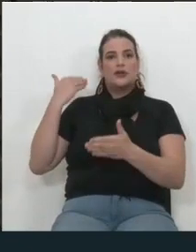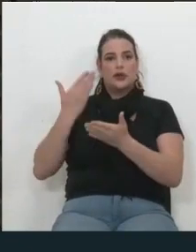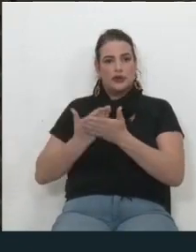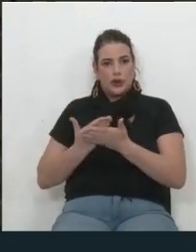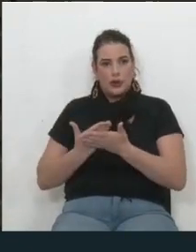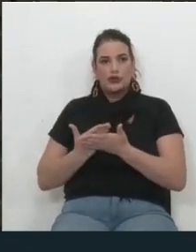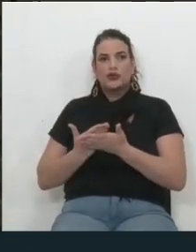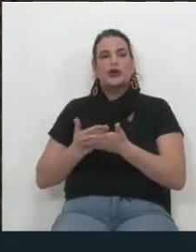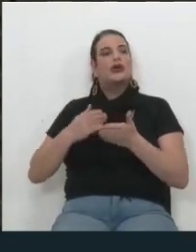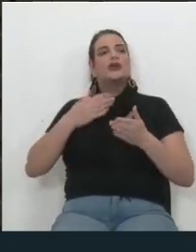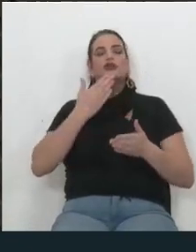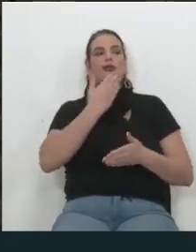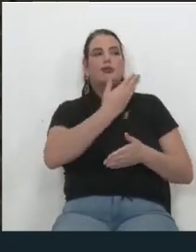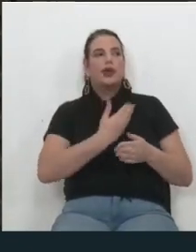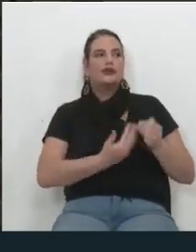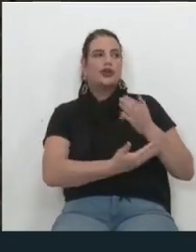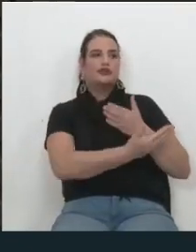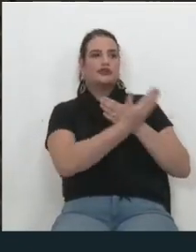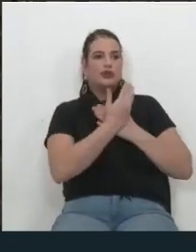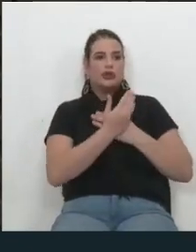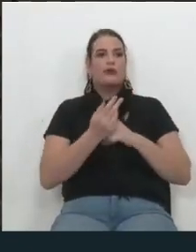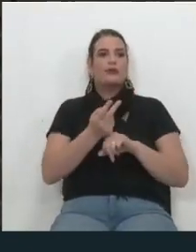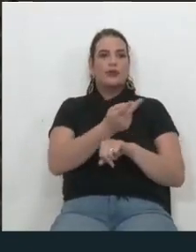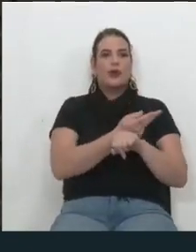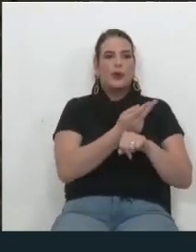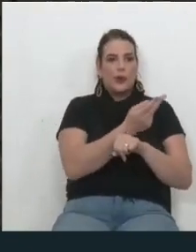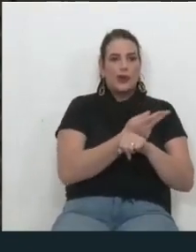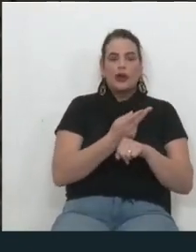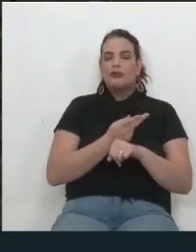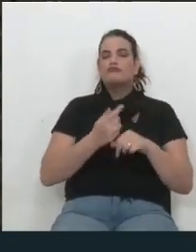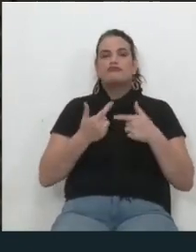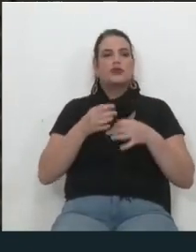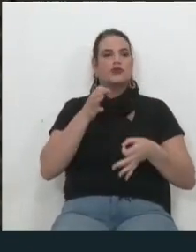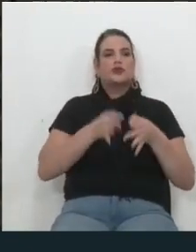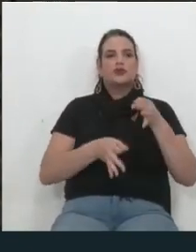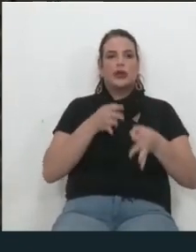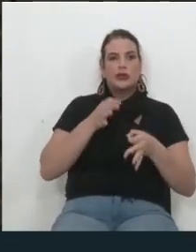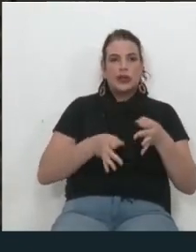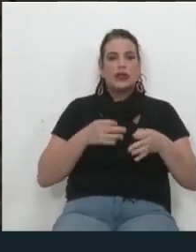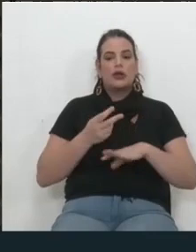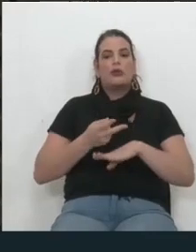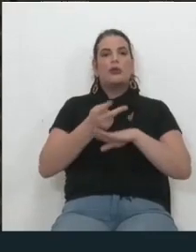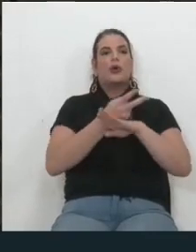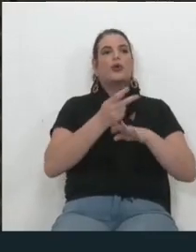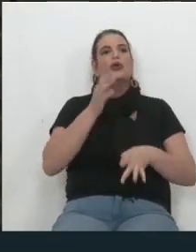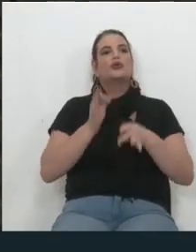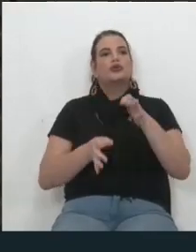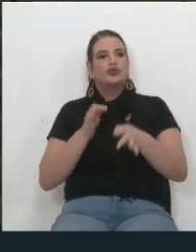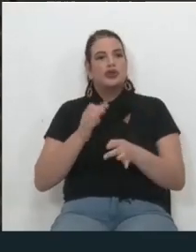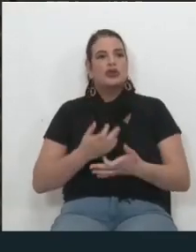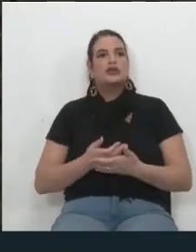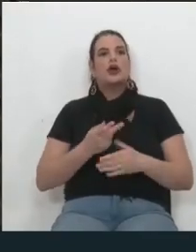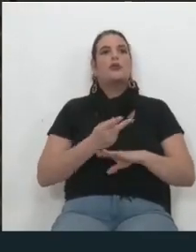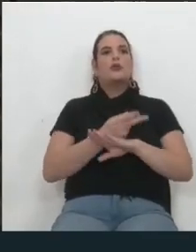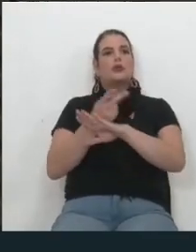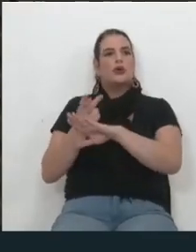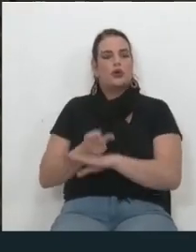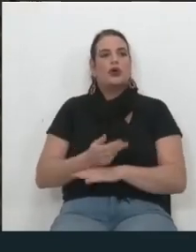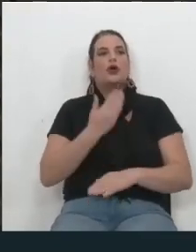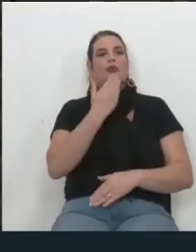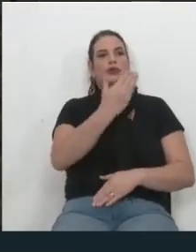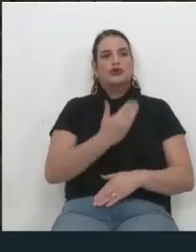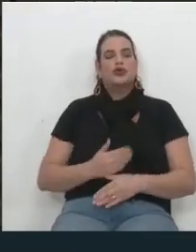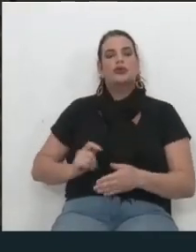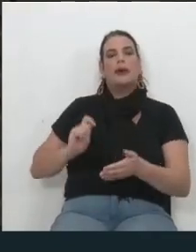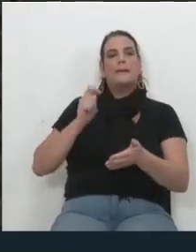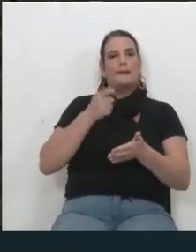procura auxílio, e o caminho que você tem é só um. Judicialize, procure o caminho da justiça, busque um mandado de segurança para impor